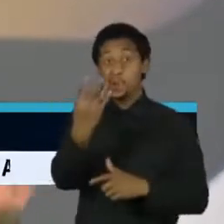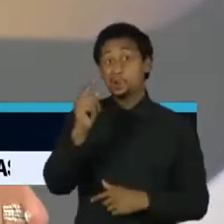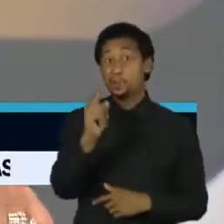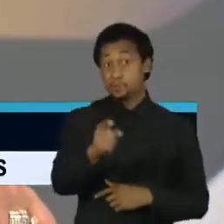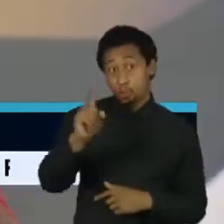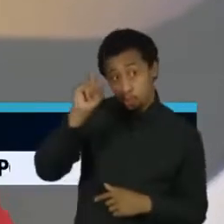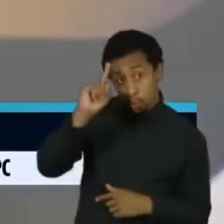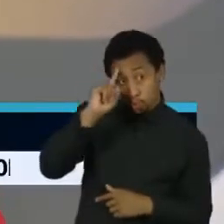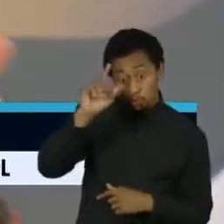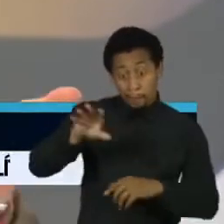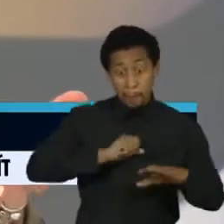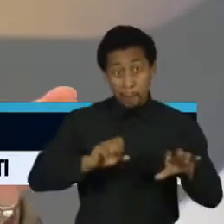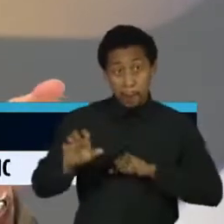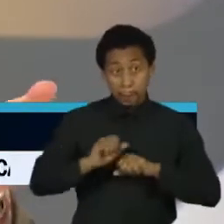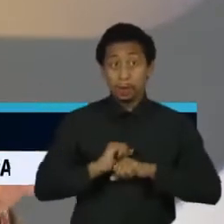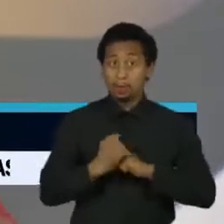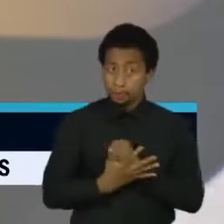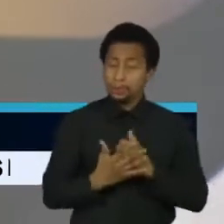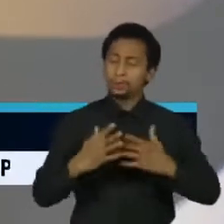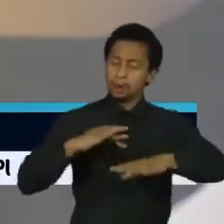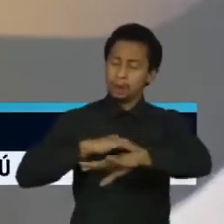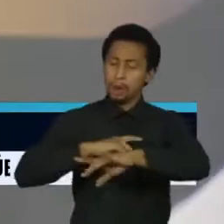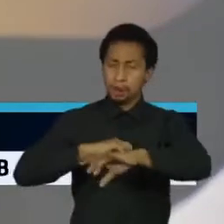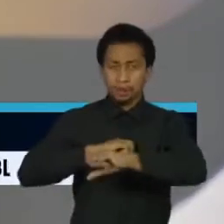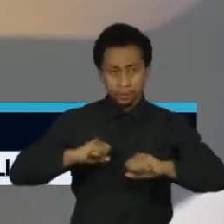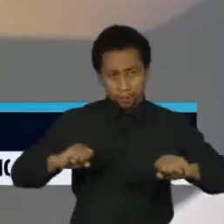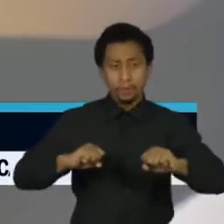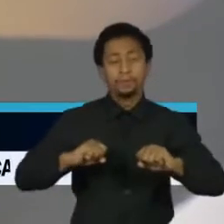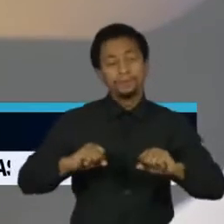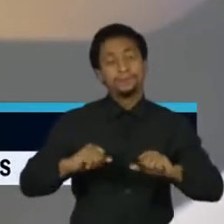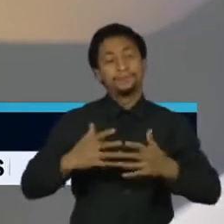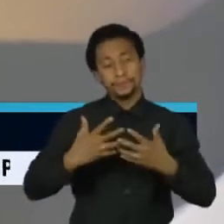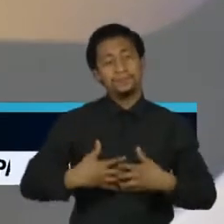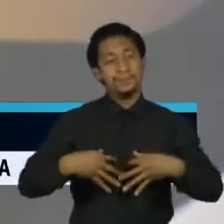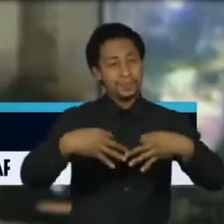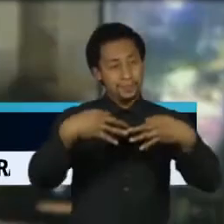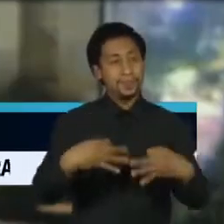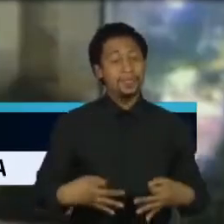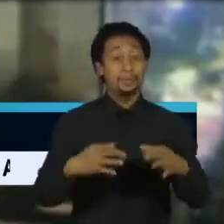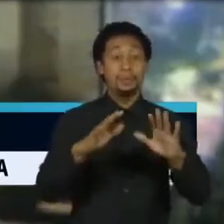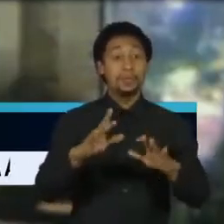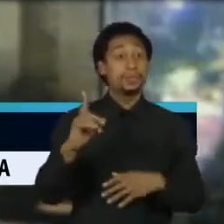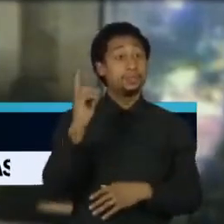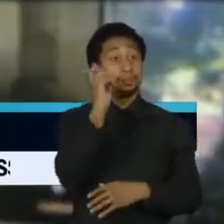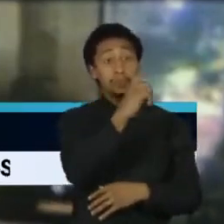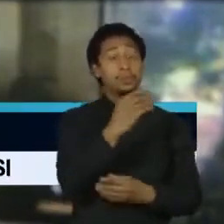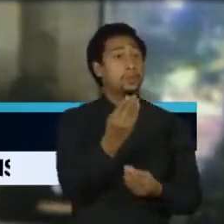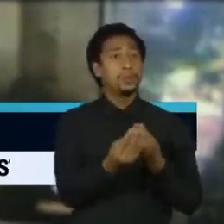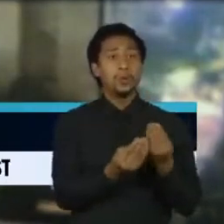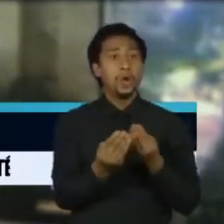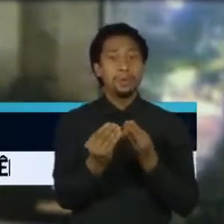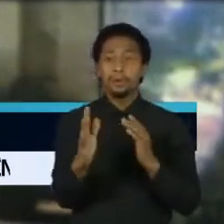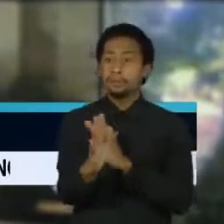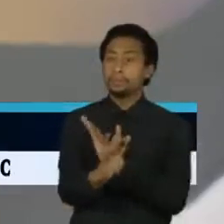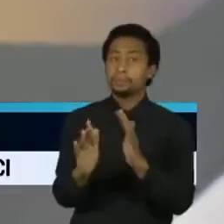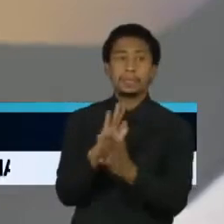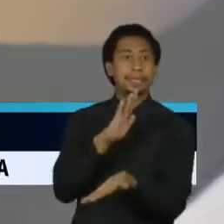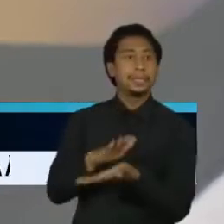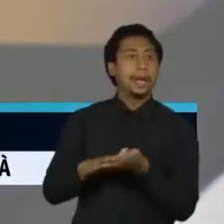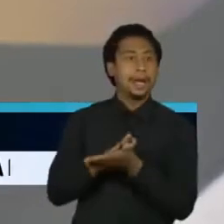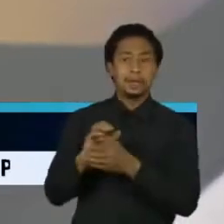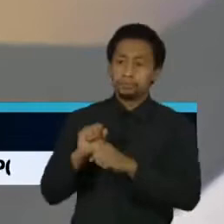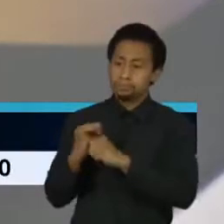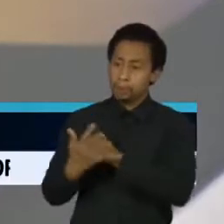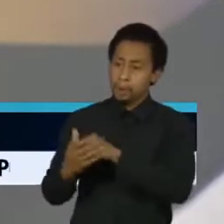o lockdown funciona, mais uma vez a gente está vendo. O problema é sustentar a não circulação desse tipo de variante